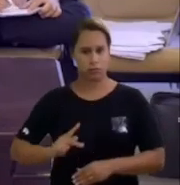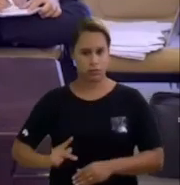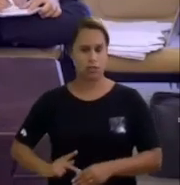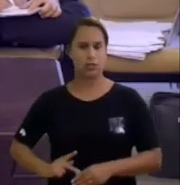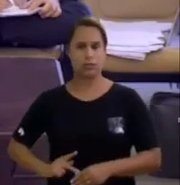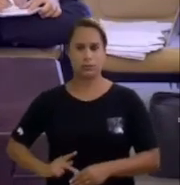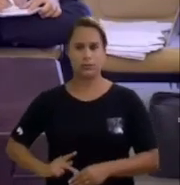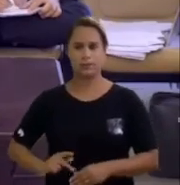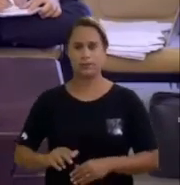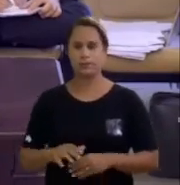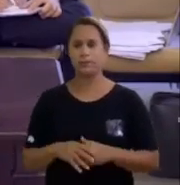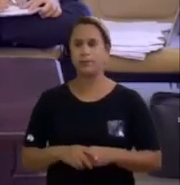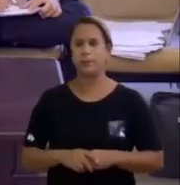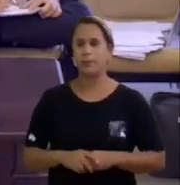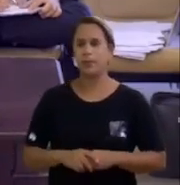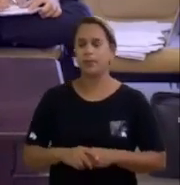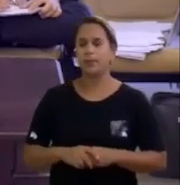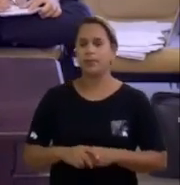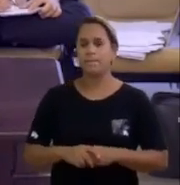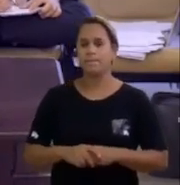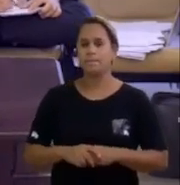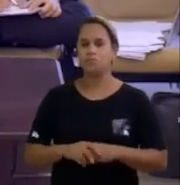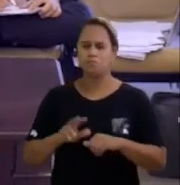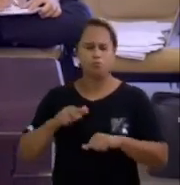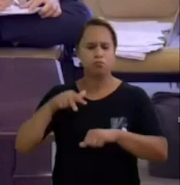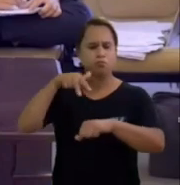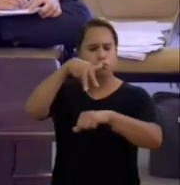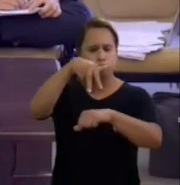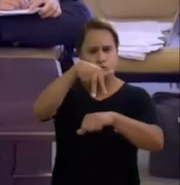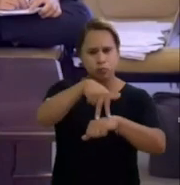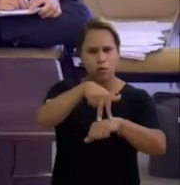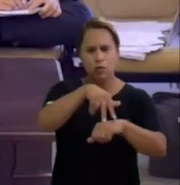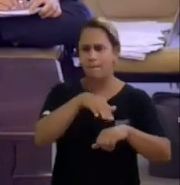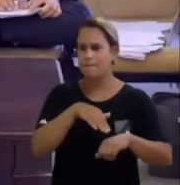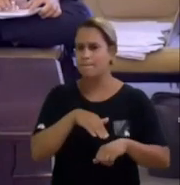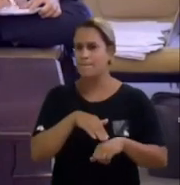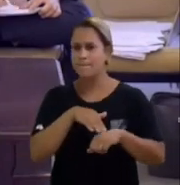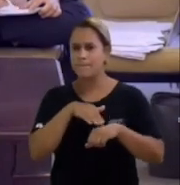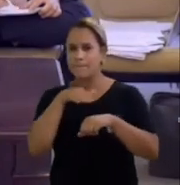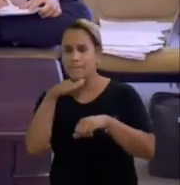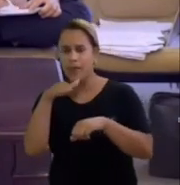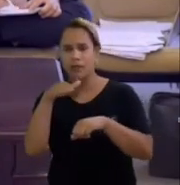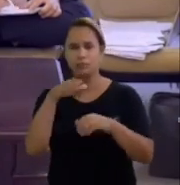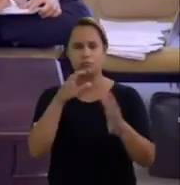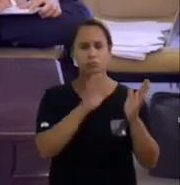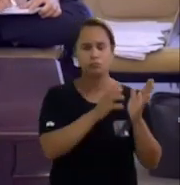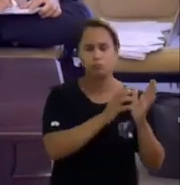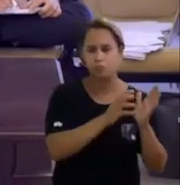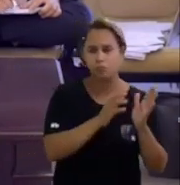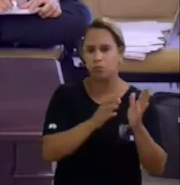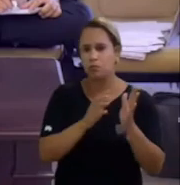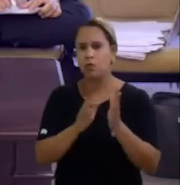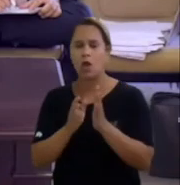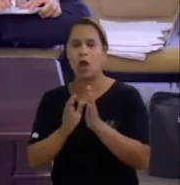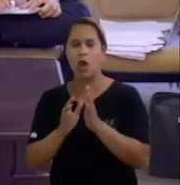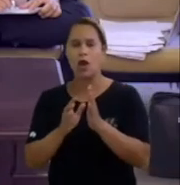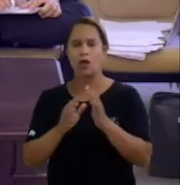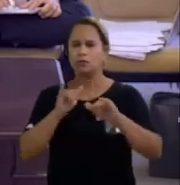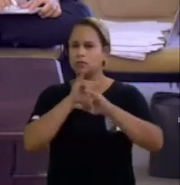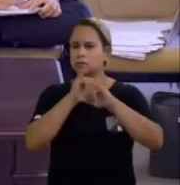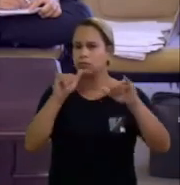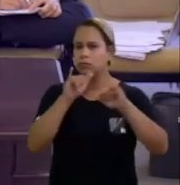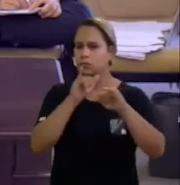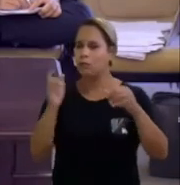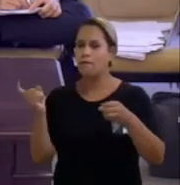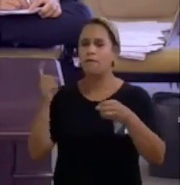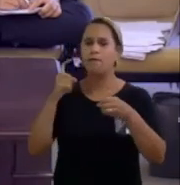protagonizou propaganda partidária em mais de uma legenda. Todos os resultados de pesquisas e as notícias que